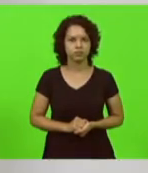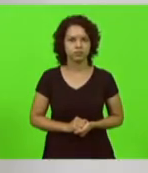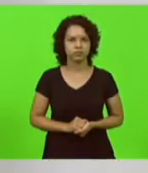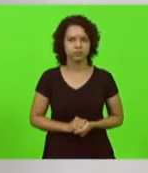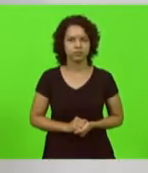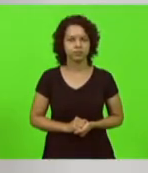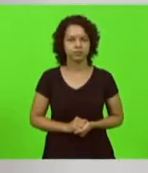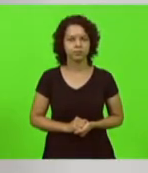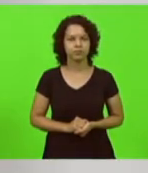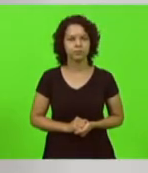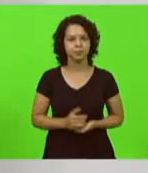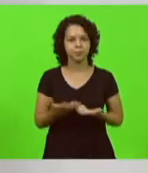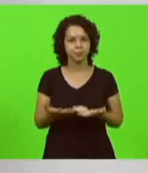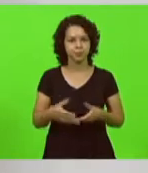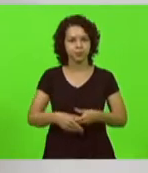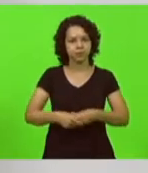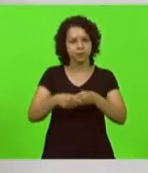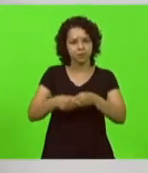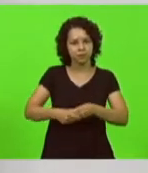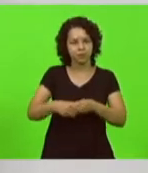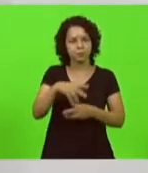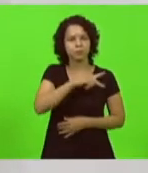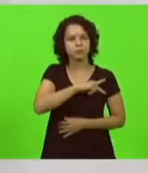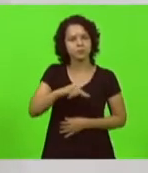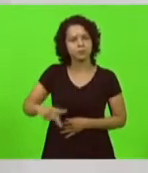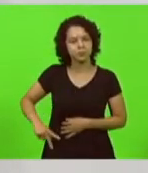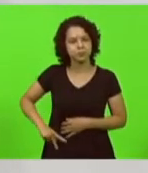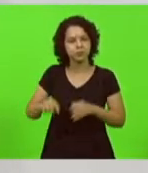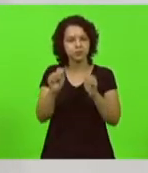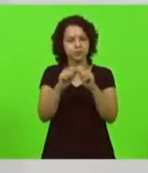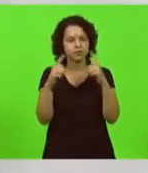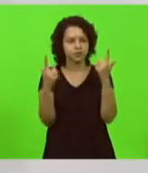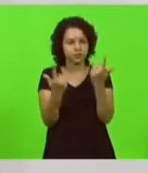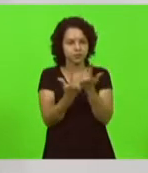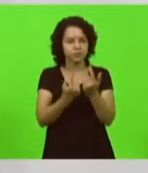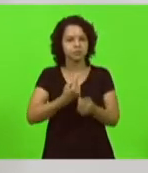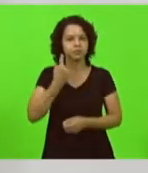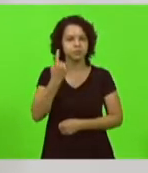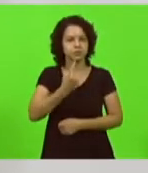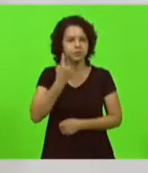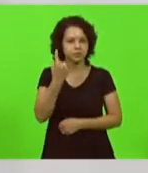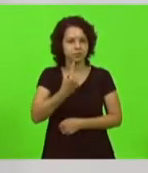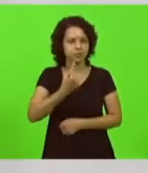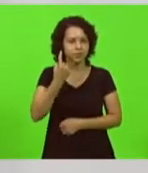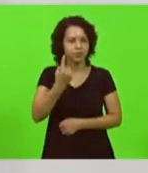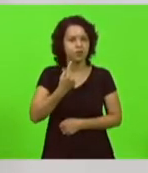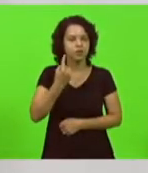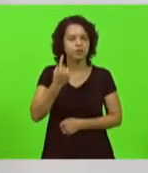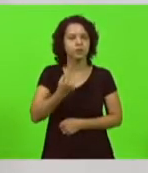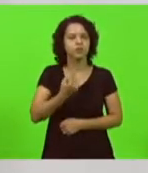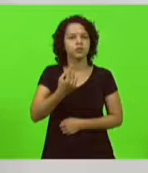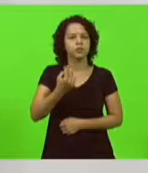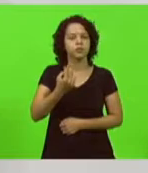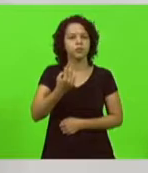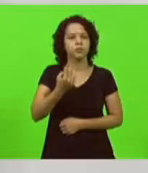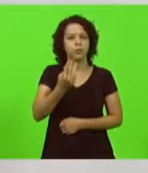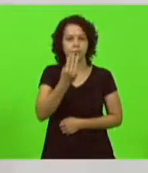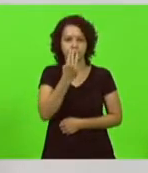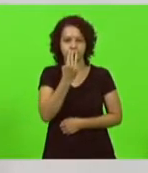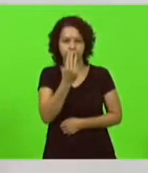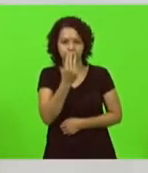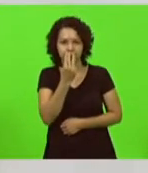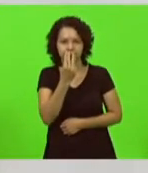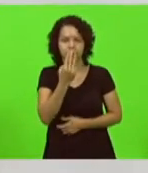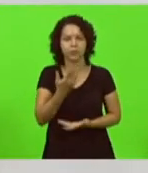Quero saudar o senhor presidente da Assembleia Legislativa, deputado Maci Sopelsa, em seu